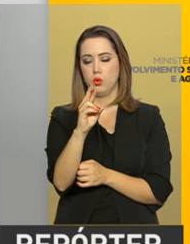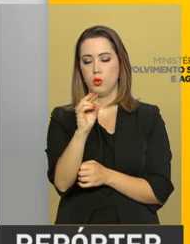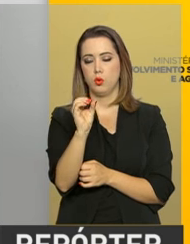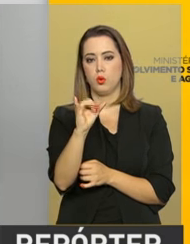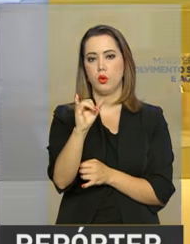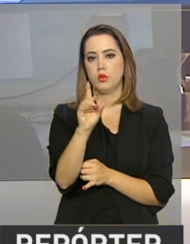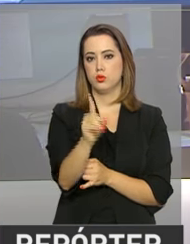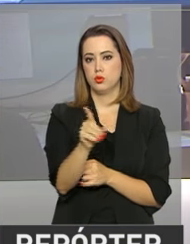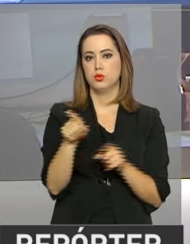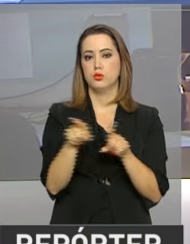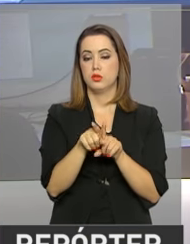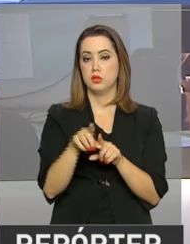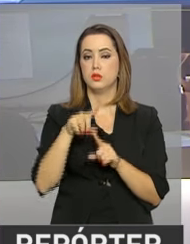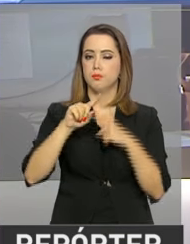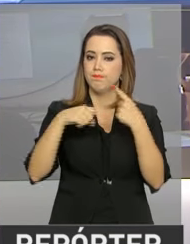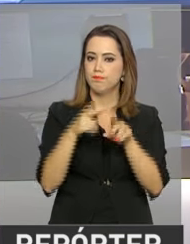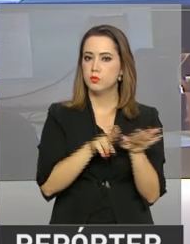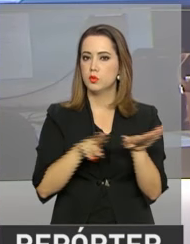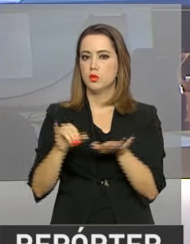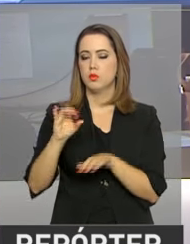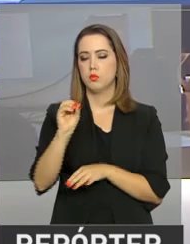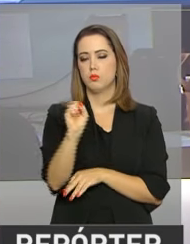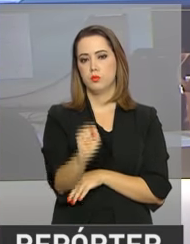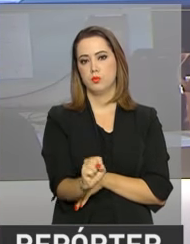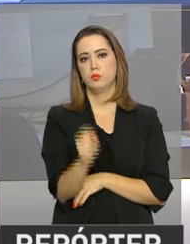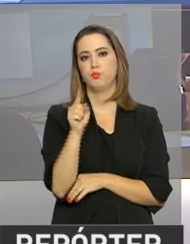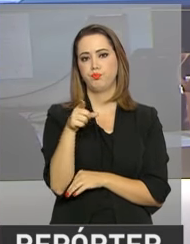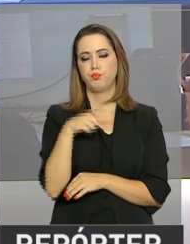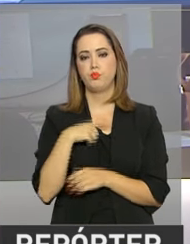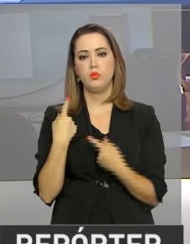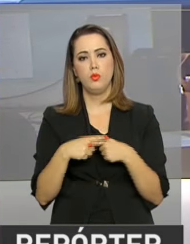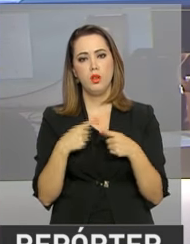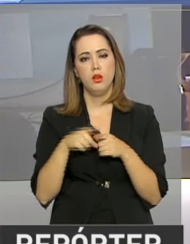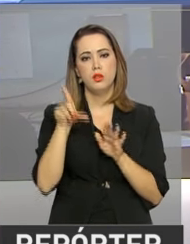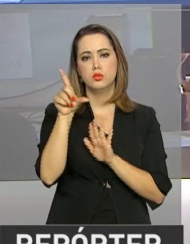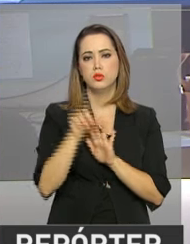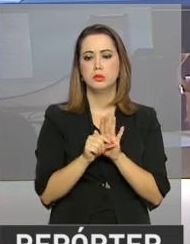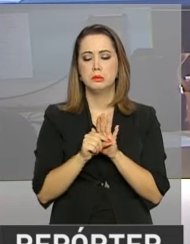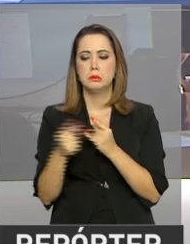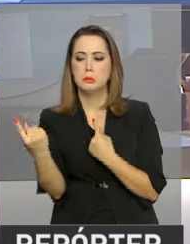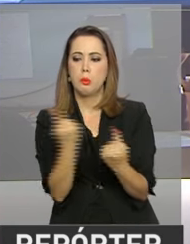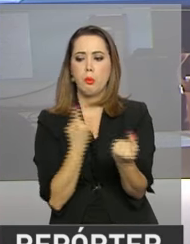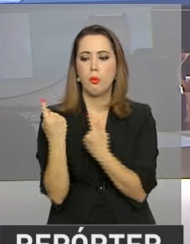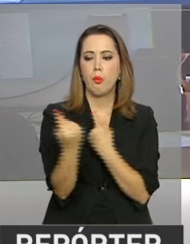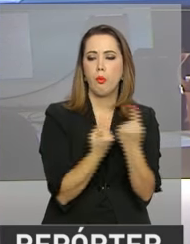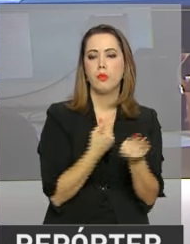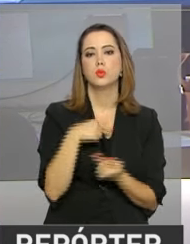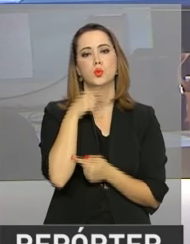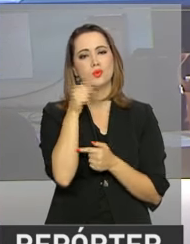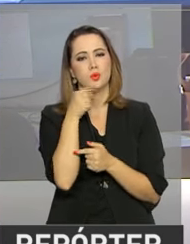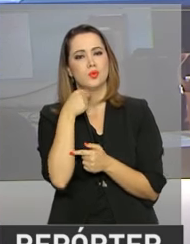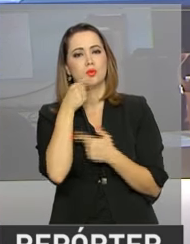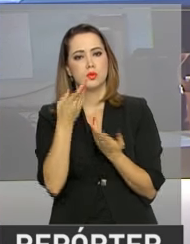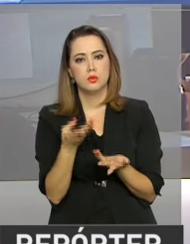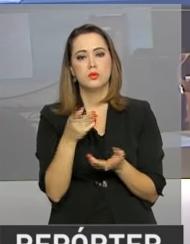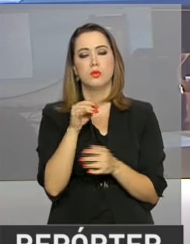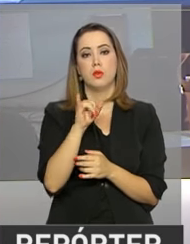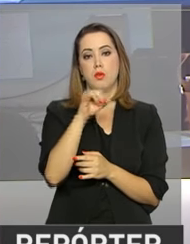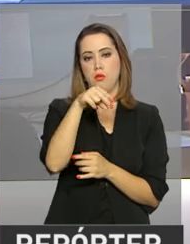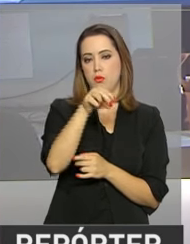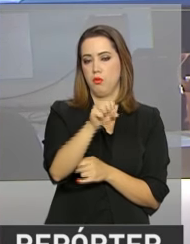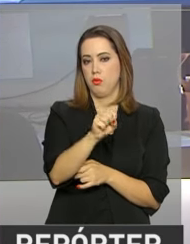sistema iOS a intenção é reduzir o fluxo de atendimento nas agências da Previdência Social